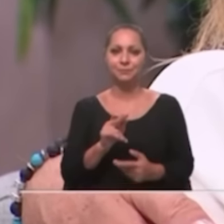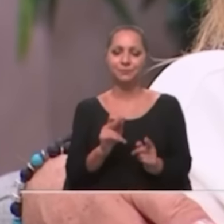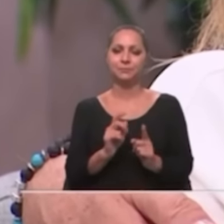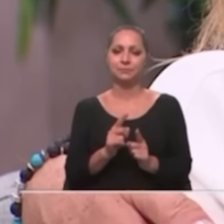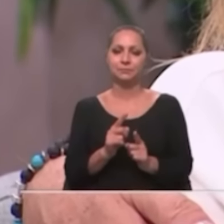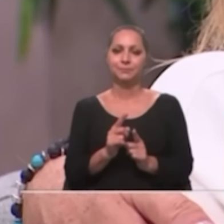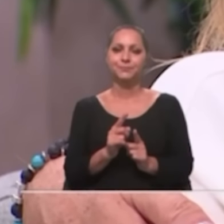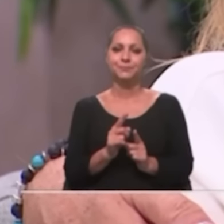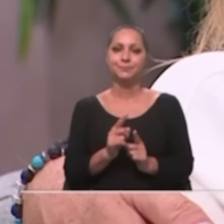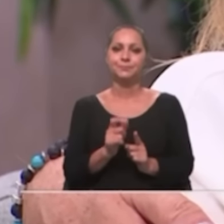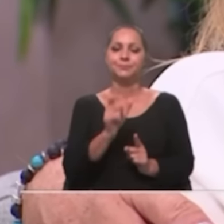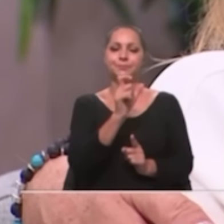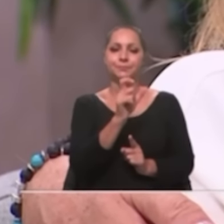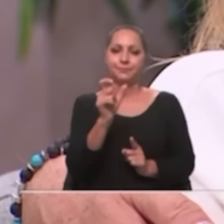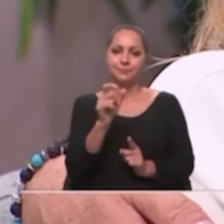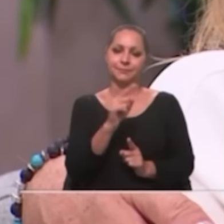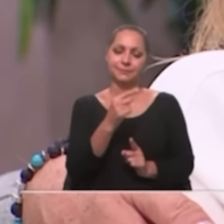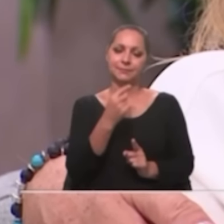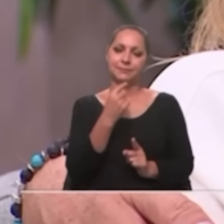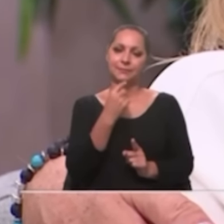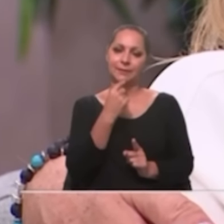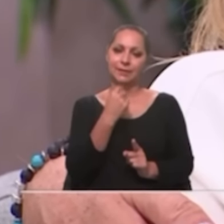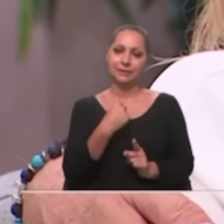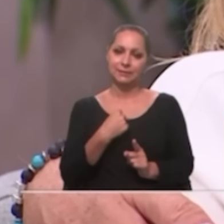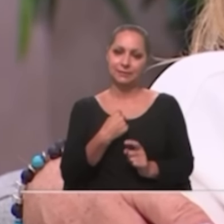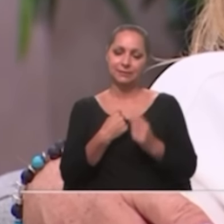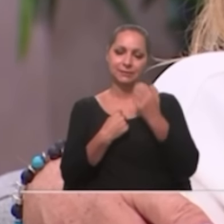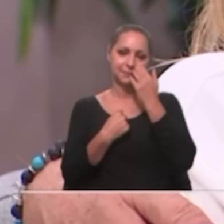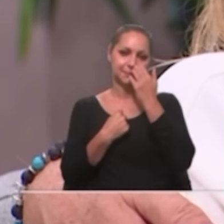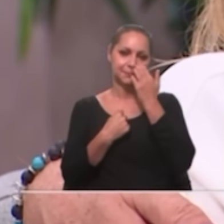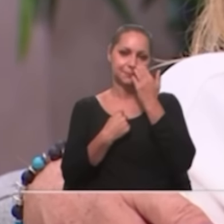as palavras que ele partilhava muitas vezes comigo, porque ele ficava